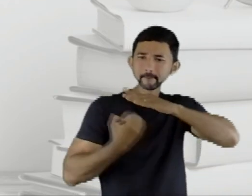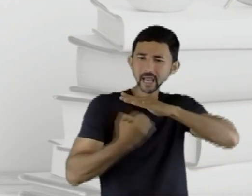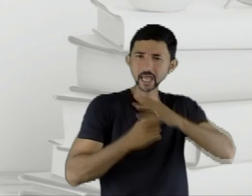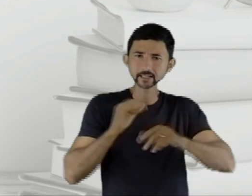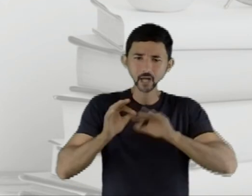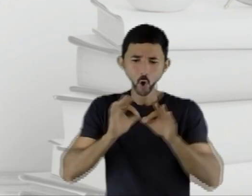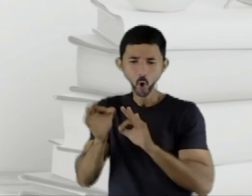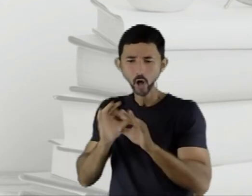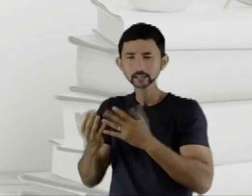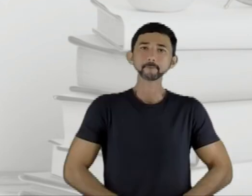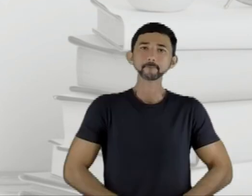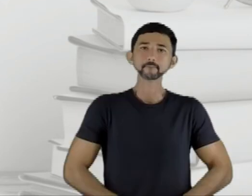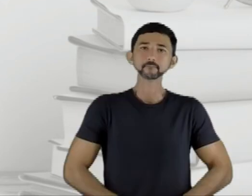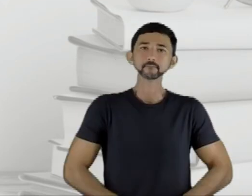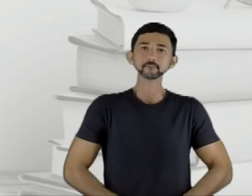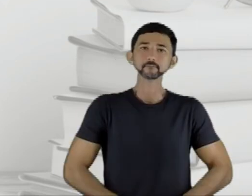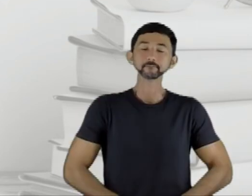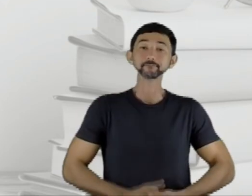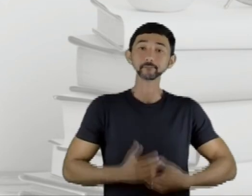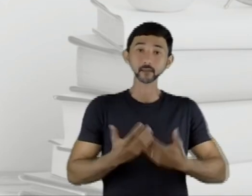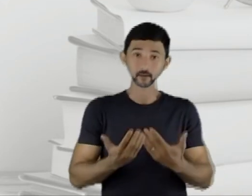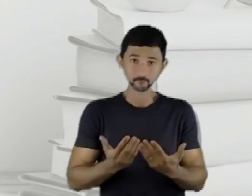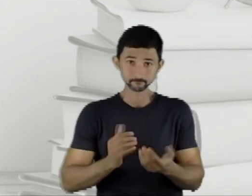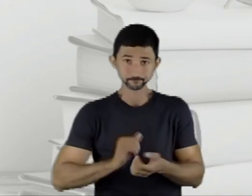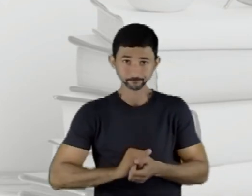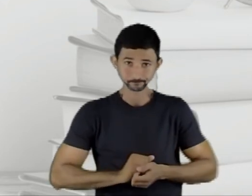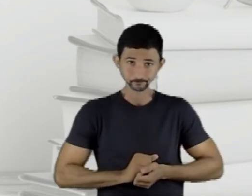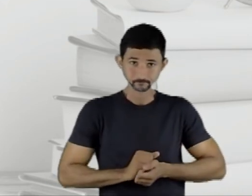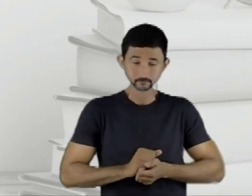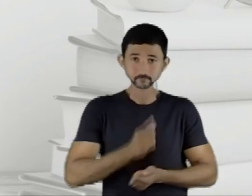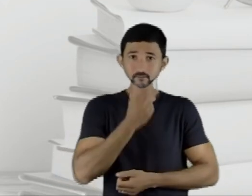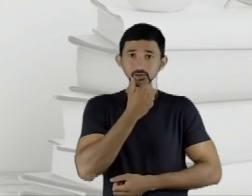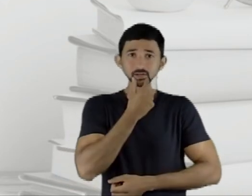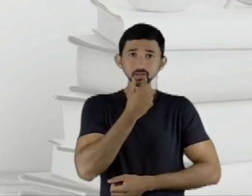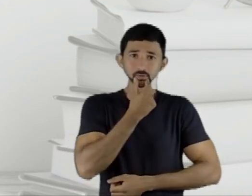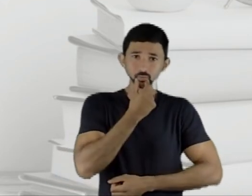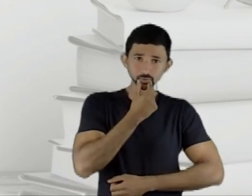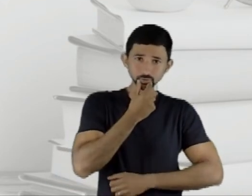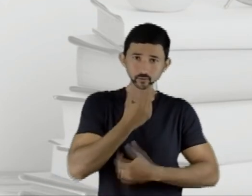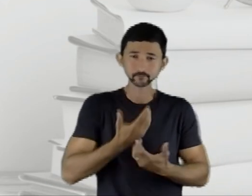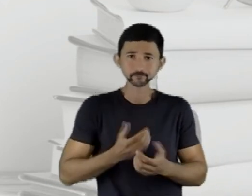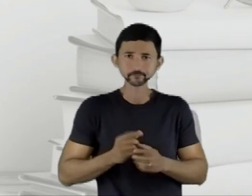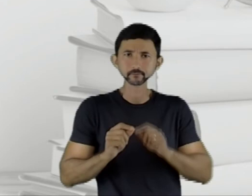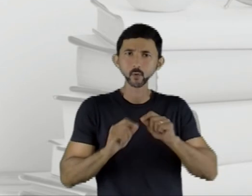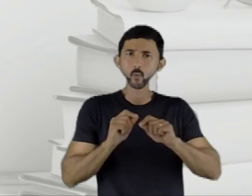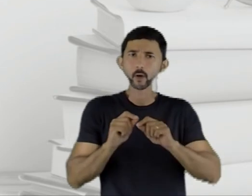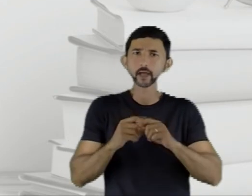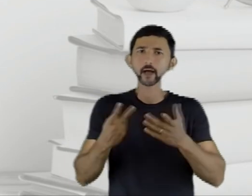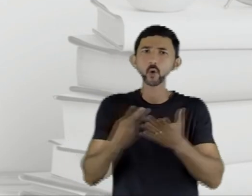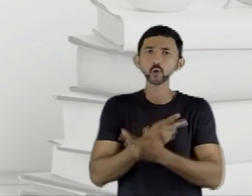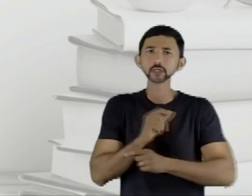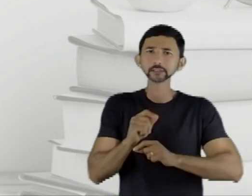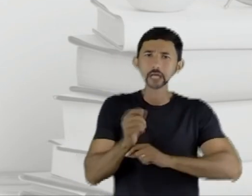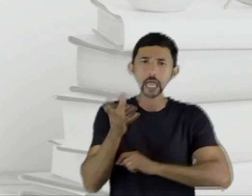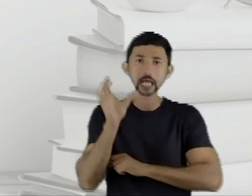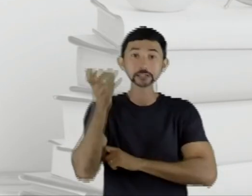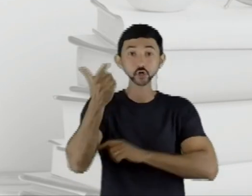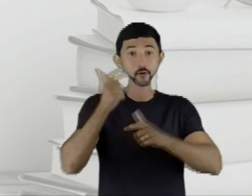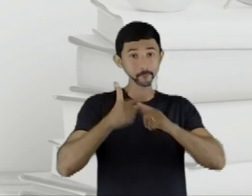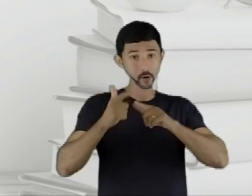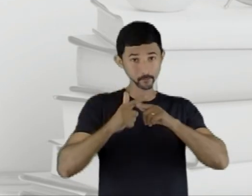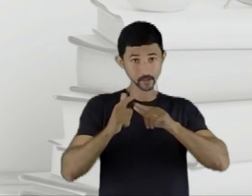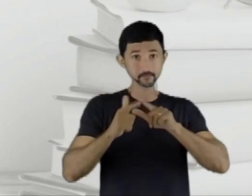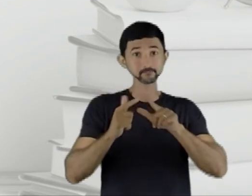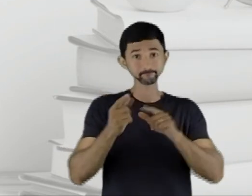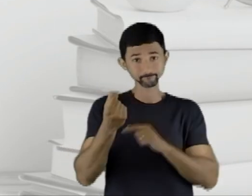se reorganizar. Então, os Estados Unidos, ele resolve o problema da crise